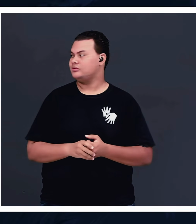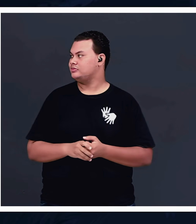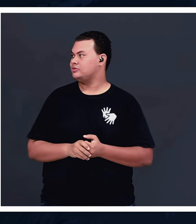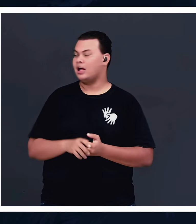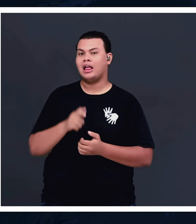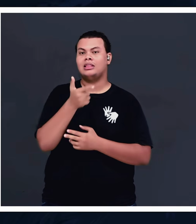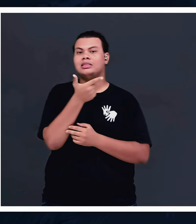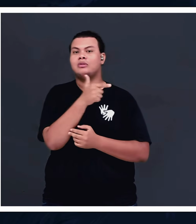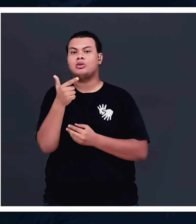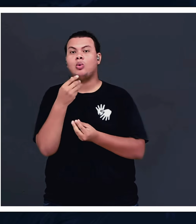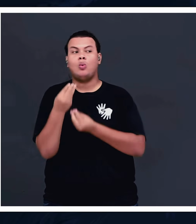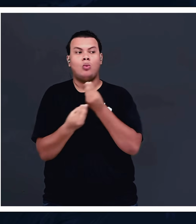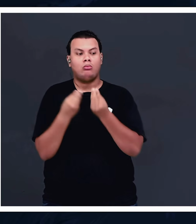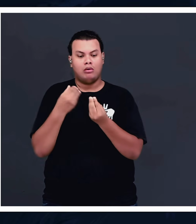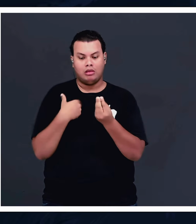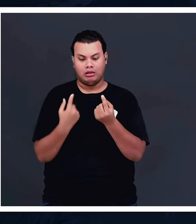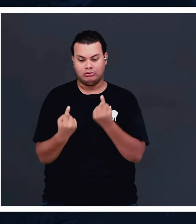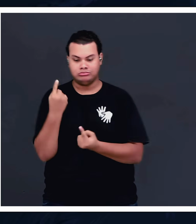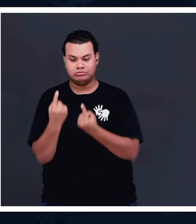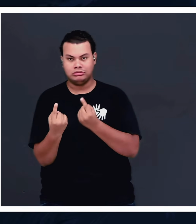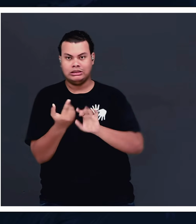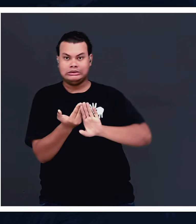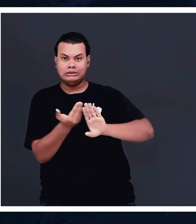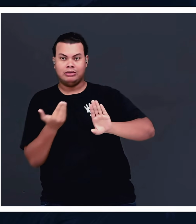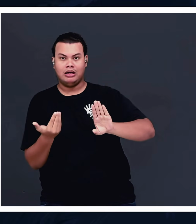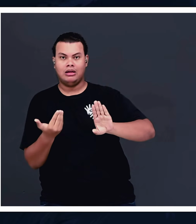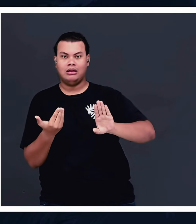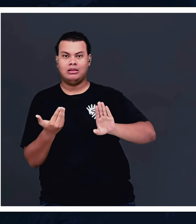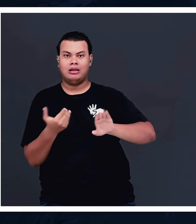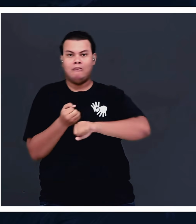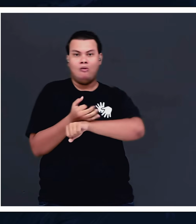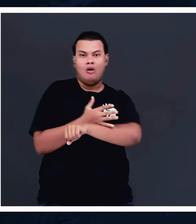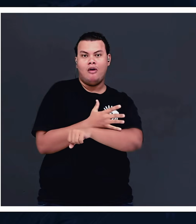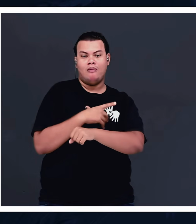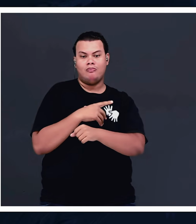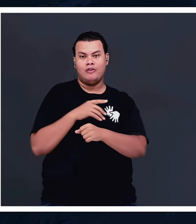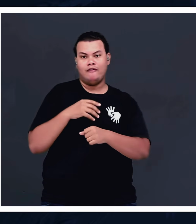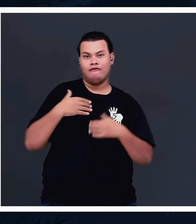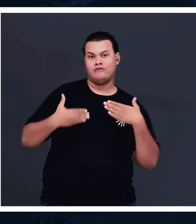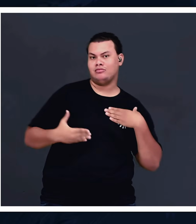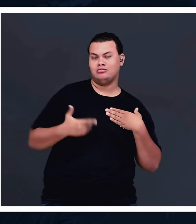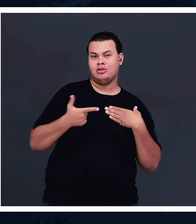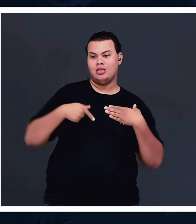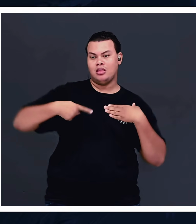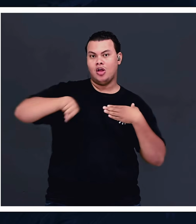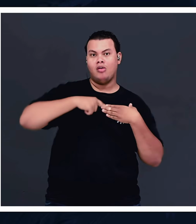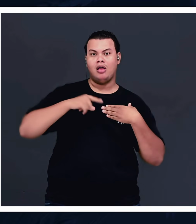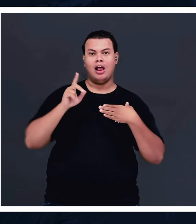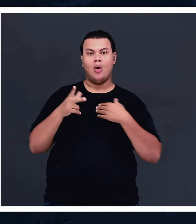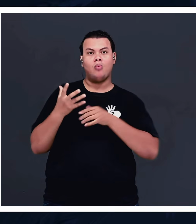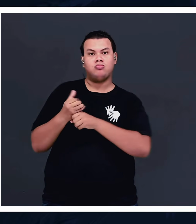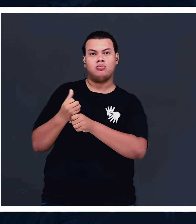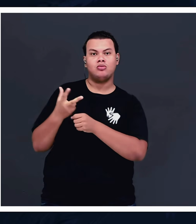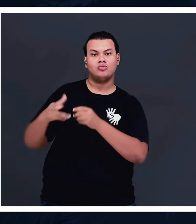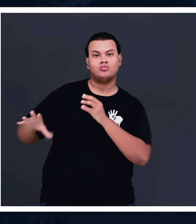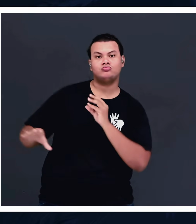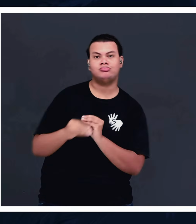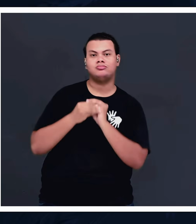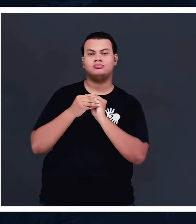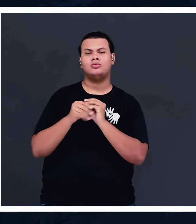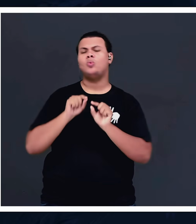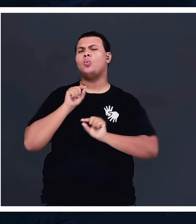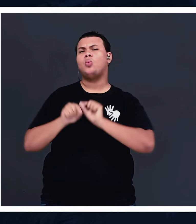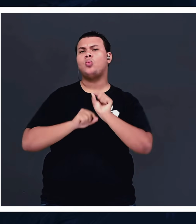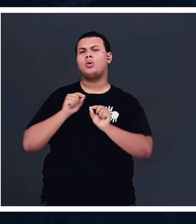Não há como separarmos uma coisa da outra. Nós somos um ser íntegro. E em